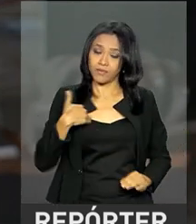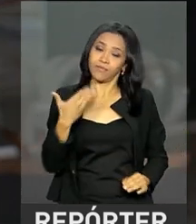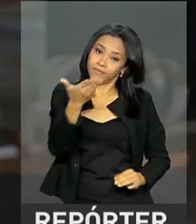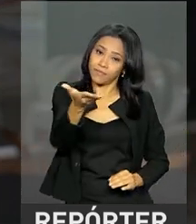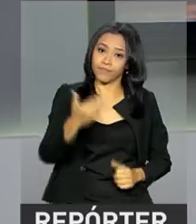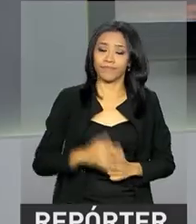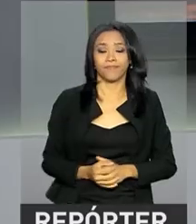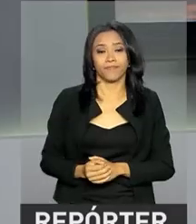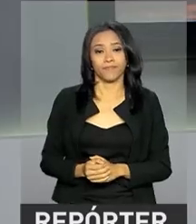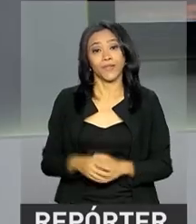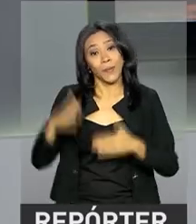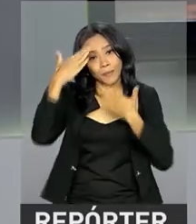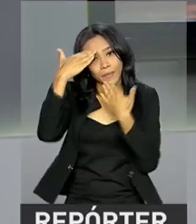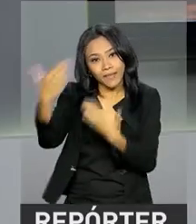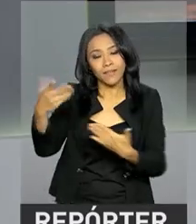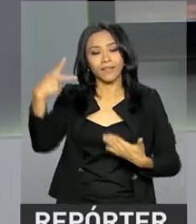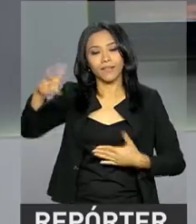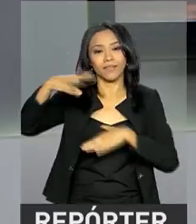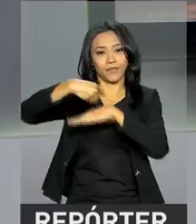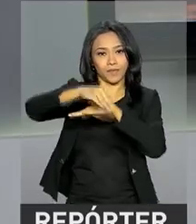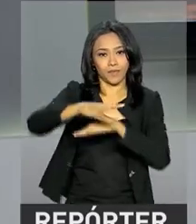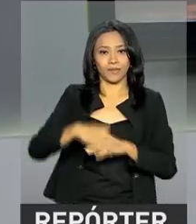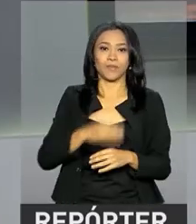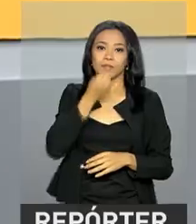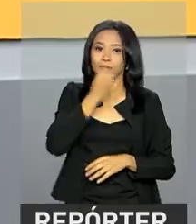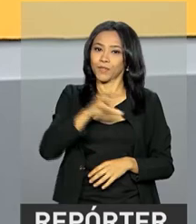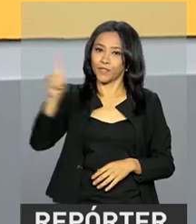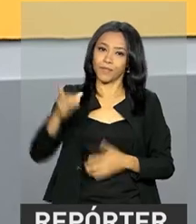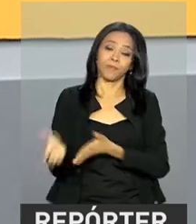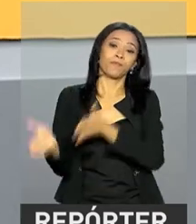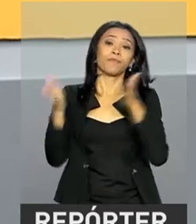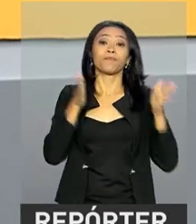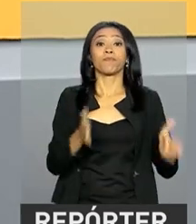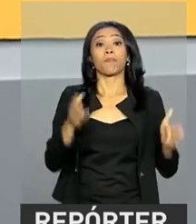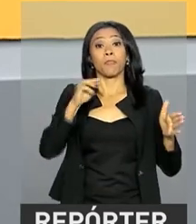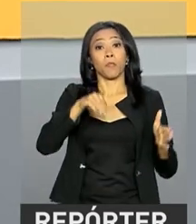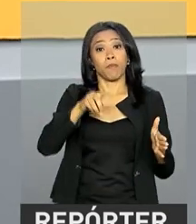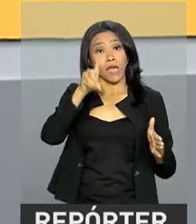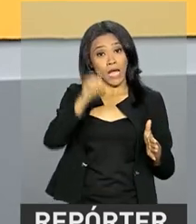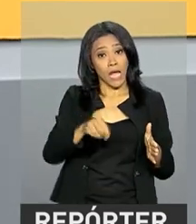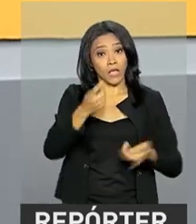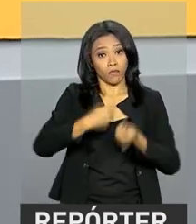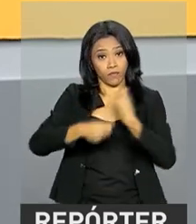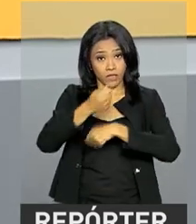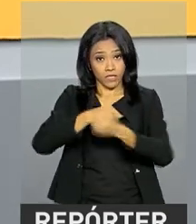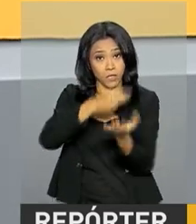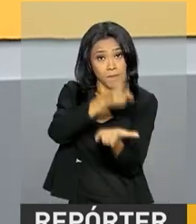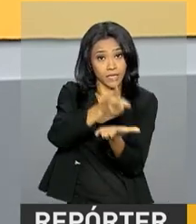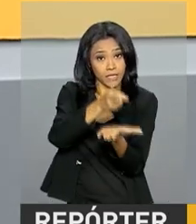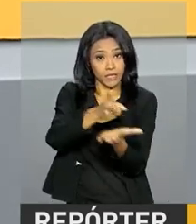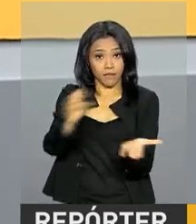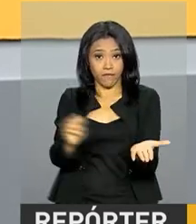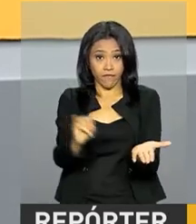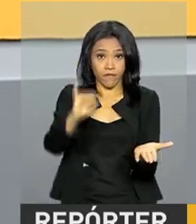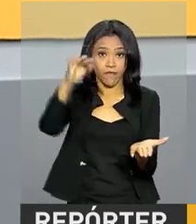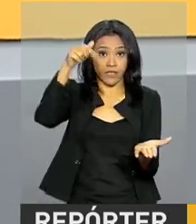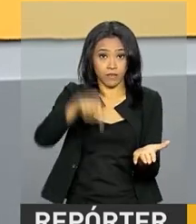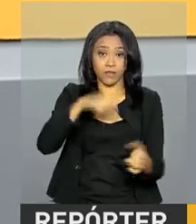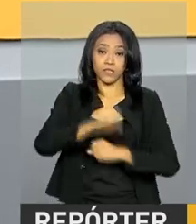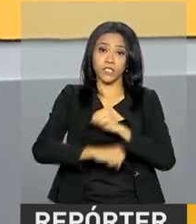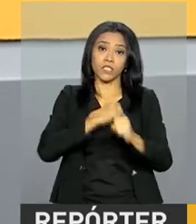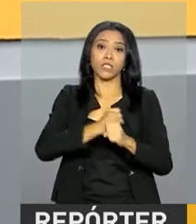você, Renata. Obrigada, Ney, pelas suas informações. Bom dia. E olha, o mercado financeiro mantém a estimativa de inflação deste ano em